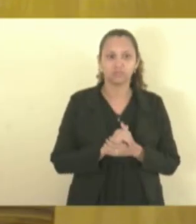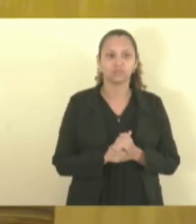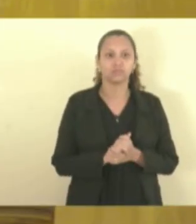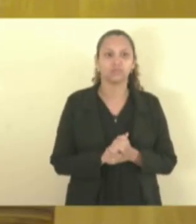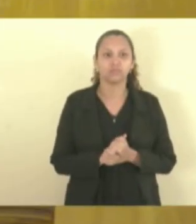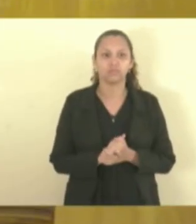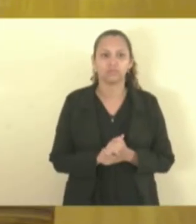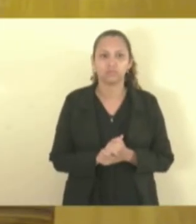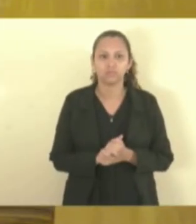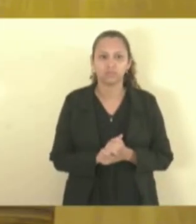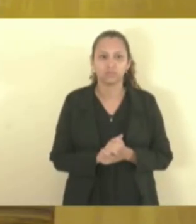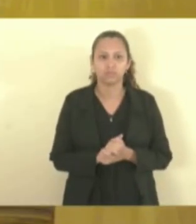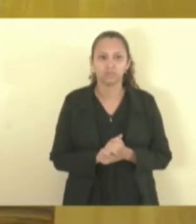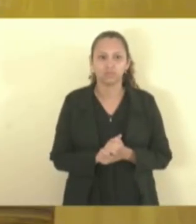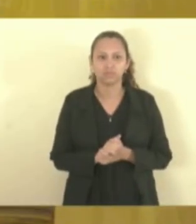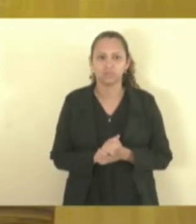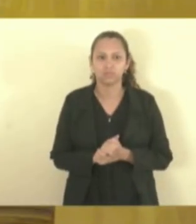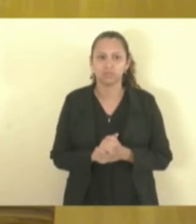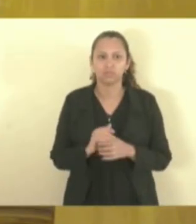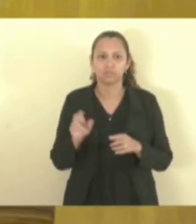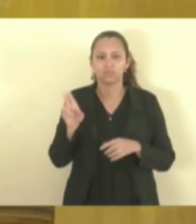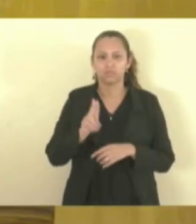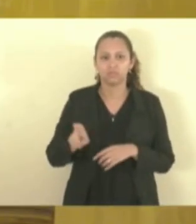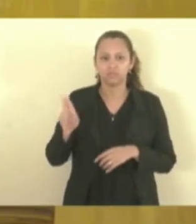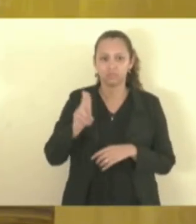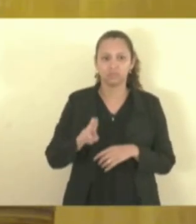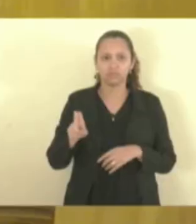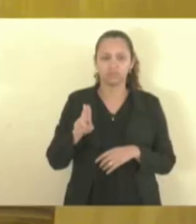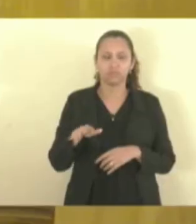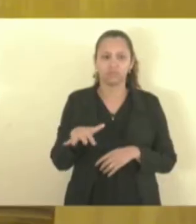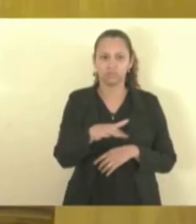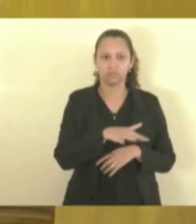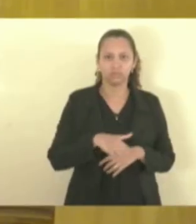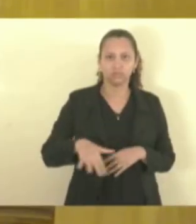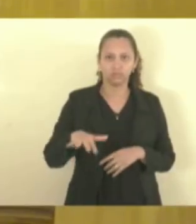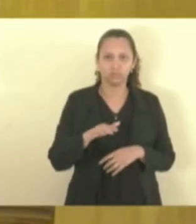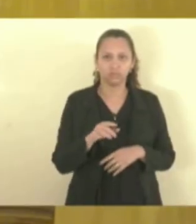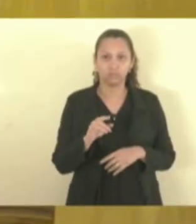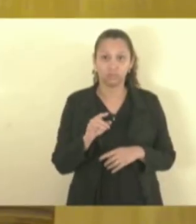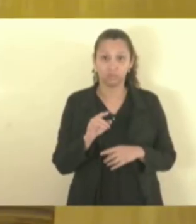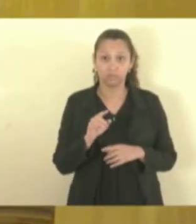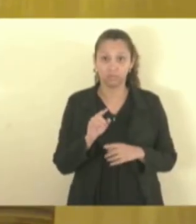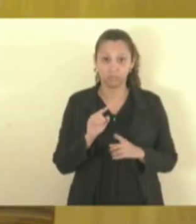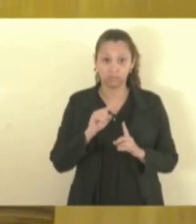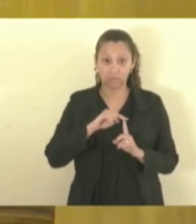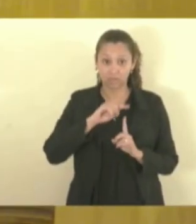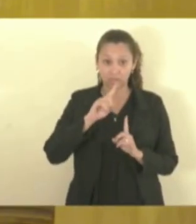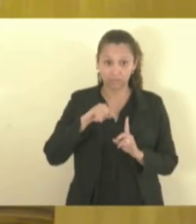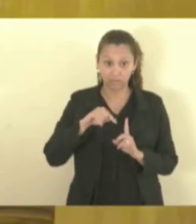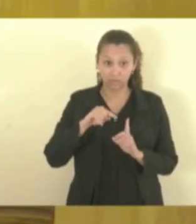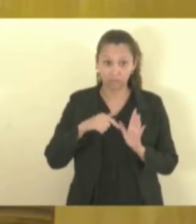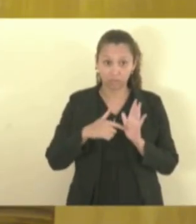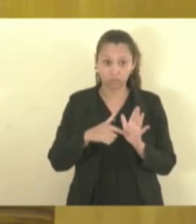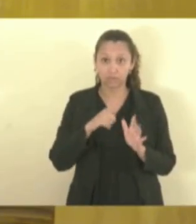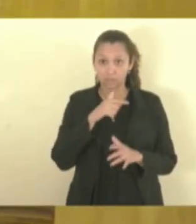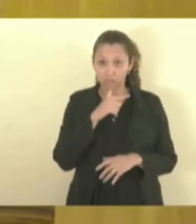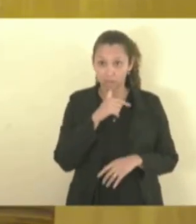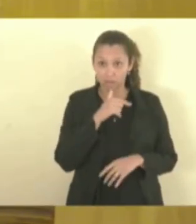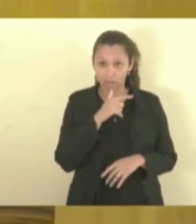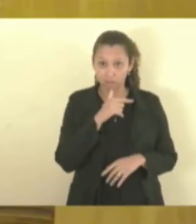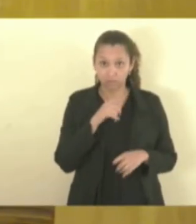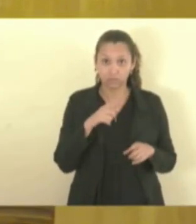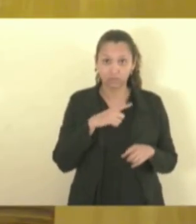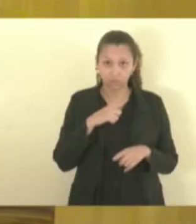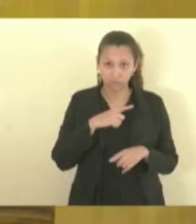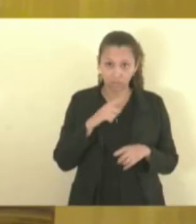base altimétrica e ainda de uso e cobertura da terra. As setas mostram o caminho das águas, portanto, a gente tem a Serra de